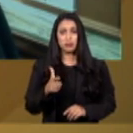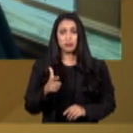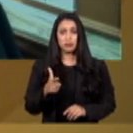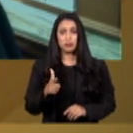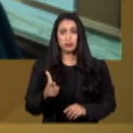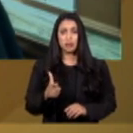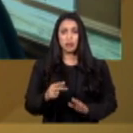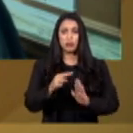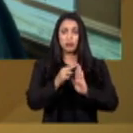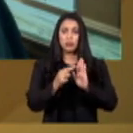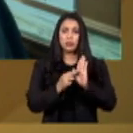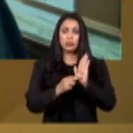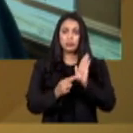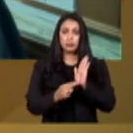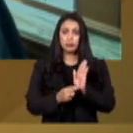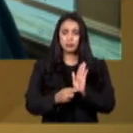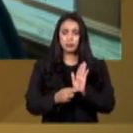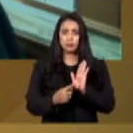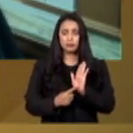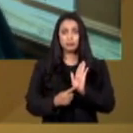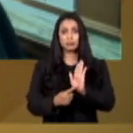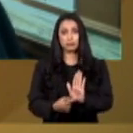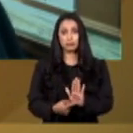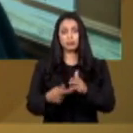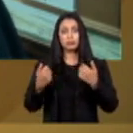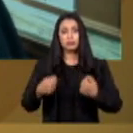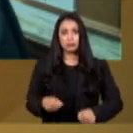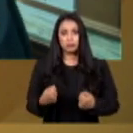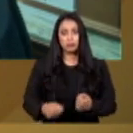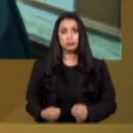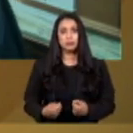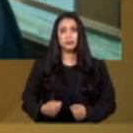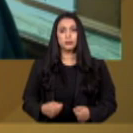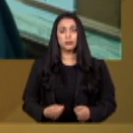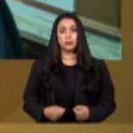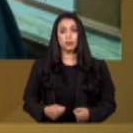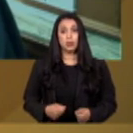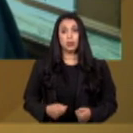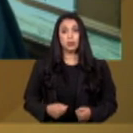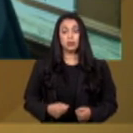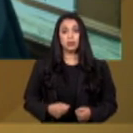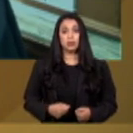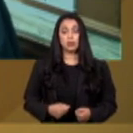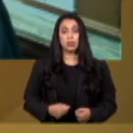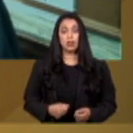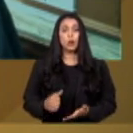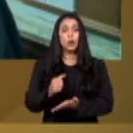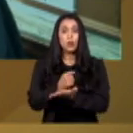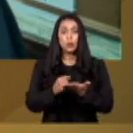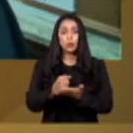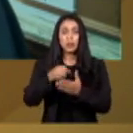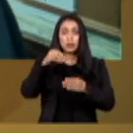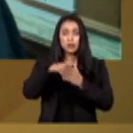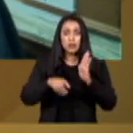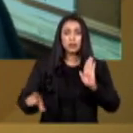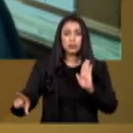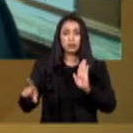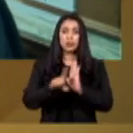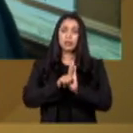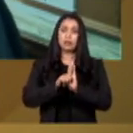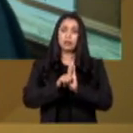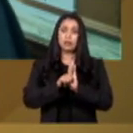respaldo normativos peço prevaleceu o princípio da legalidade estrita